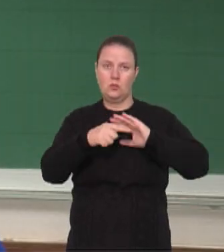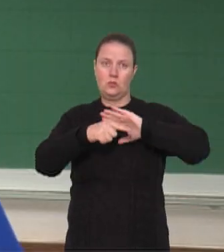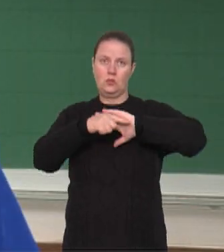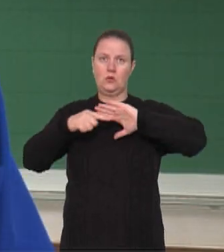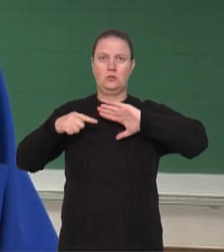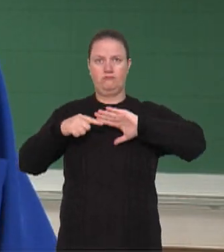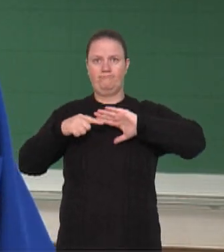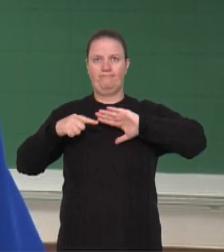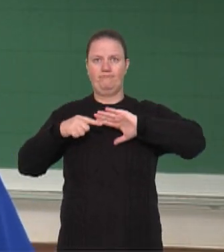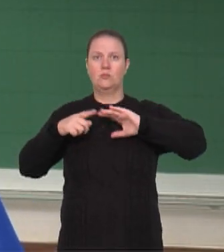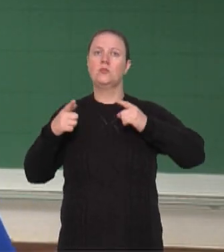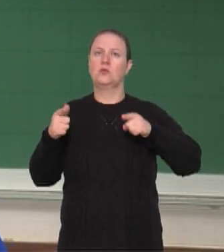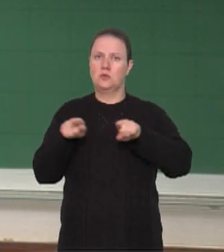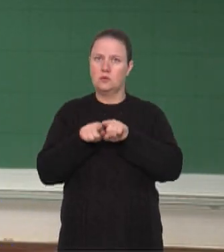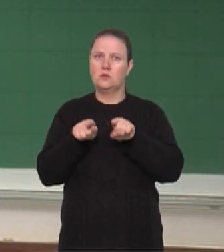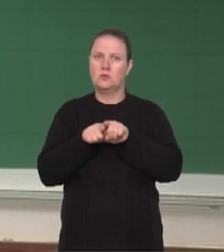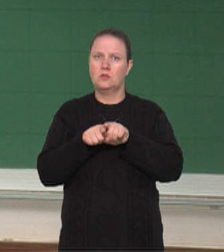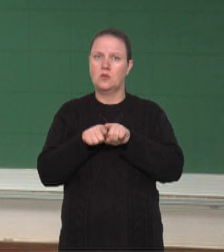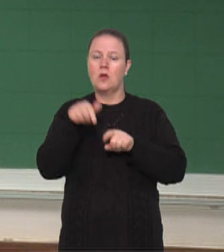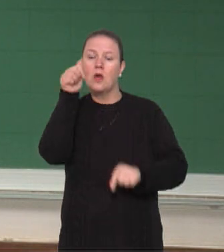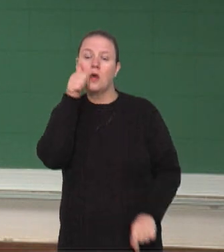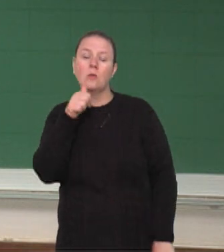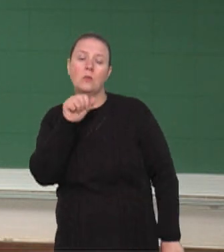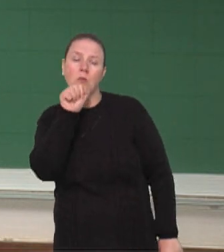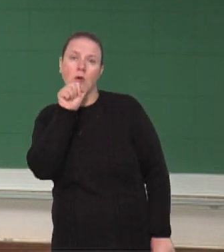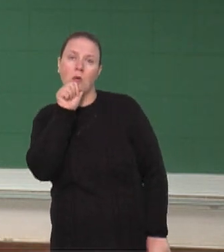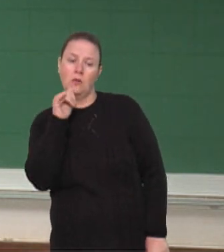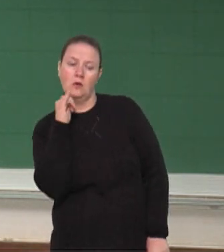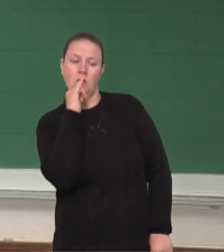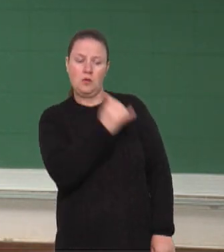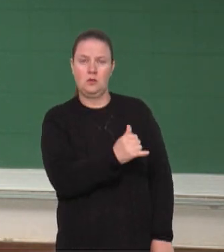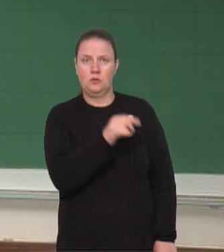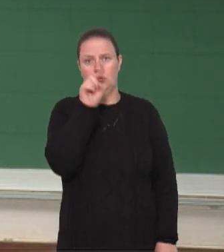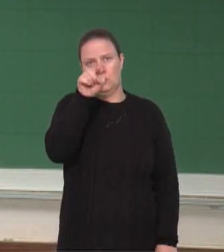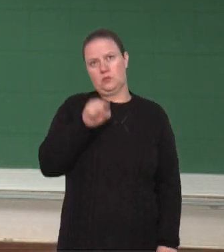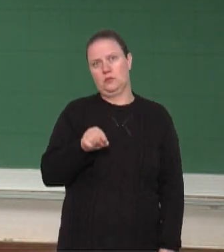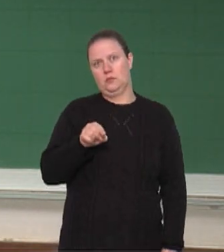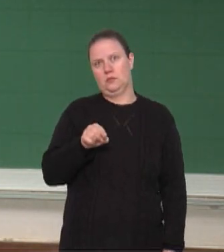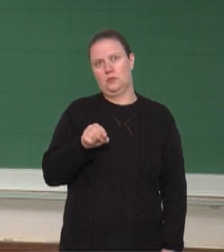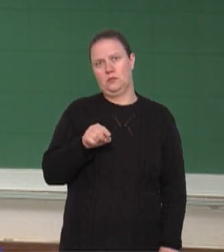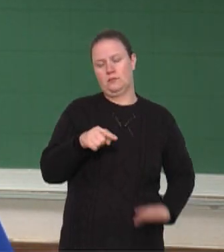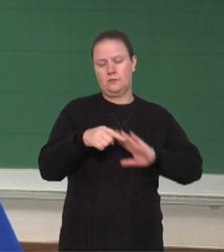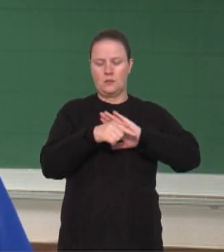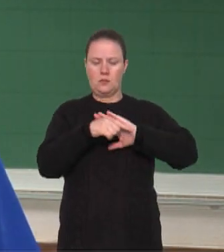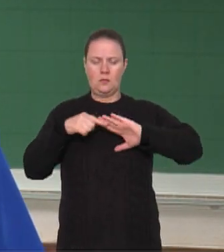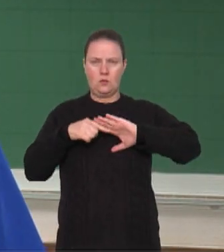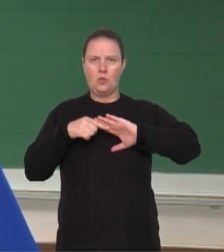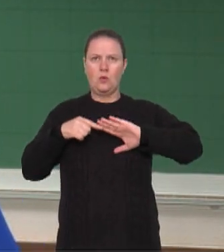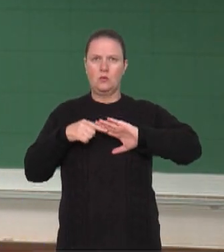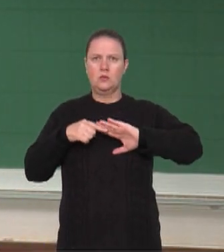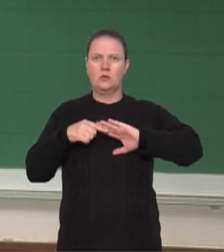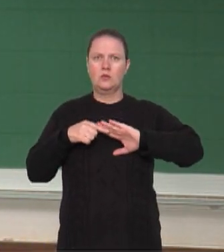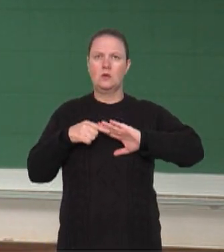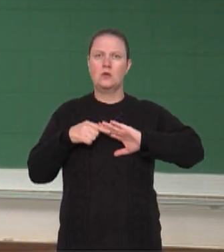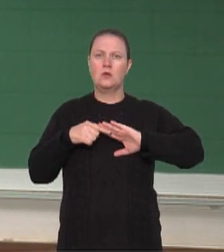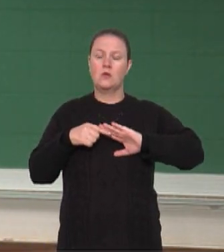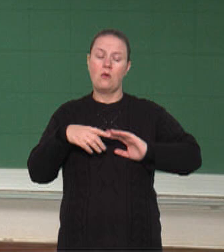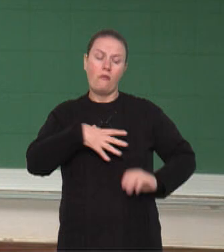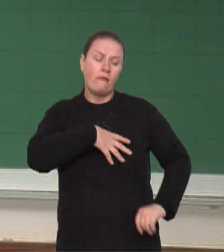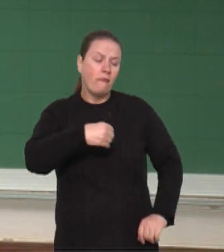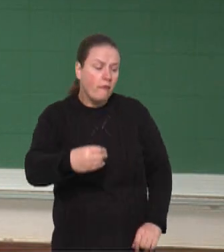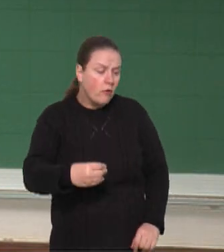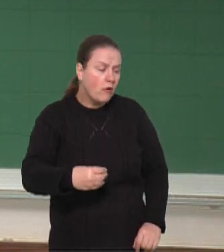parágrafo, travessão. A mãe disse, 2 pontos, na outra linha, parágrafo, travessão.